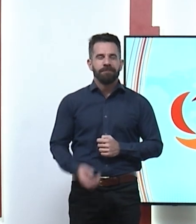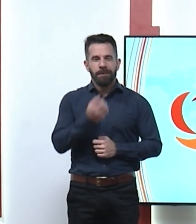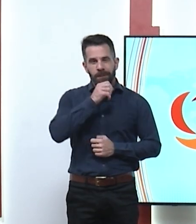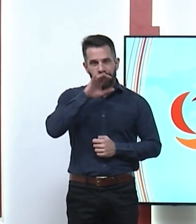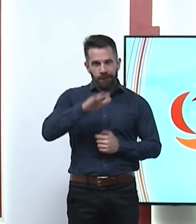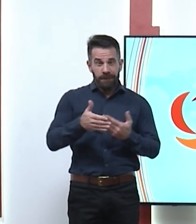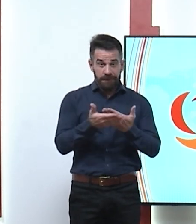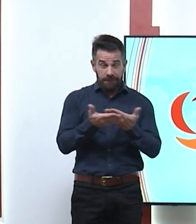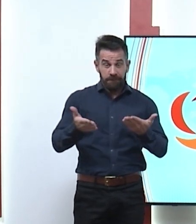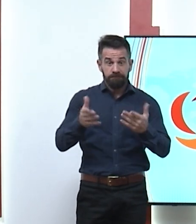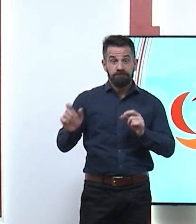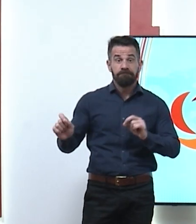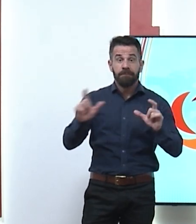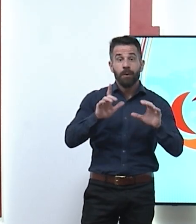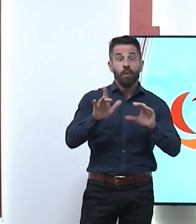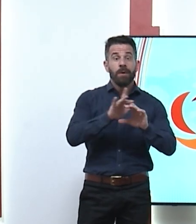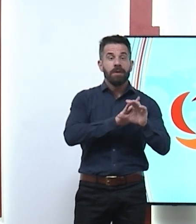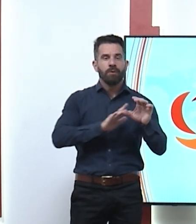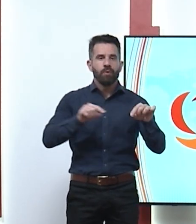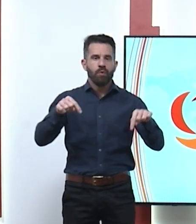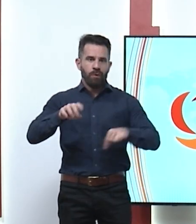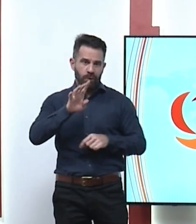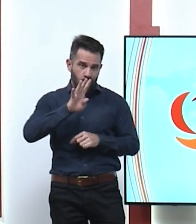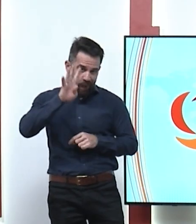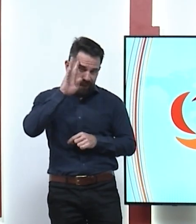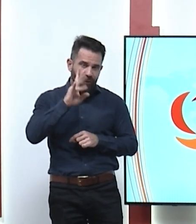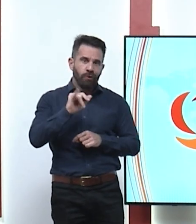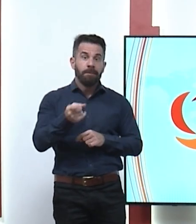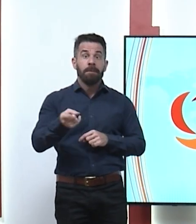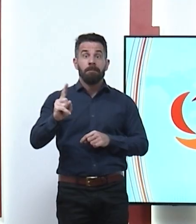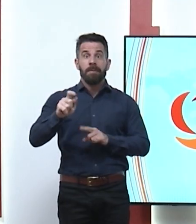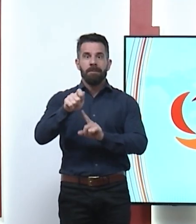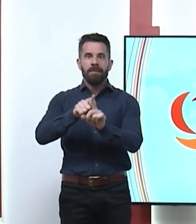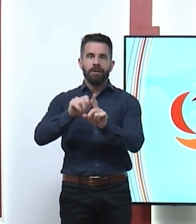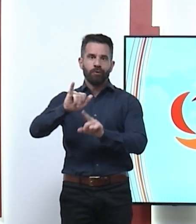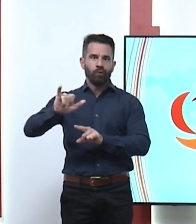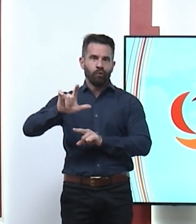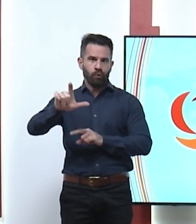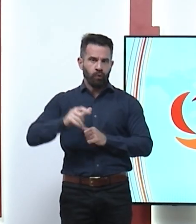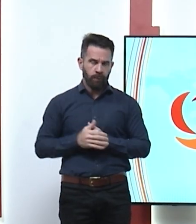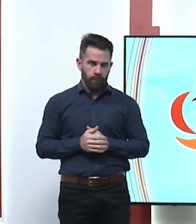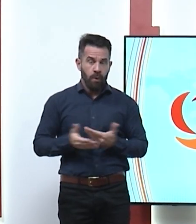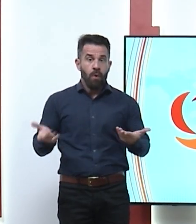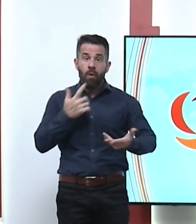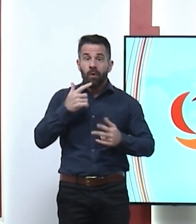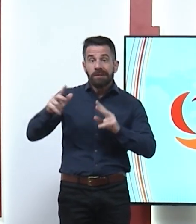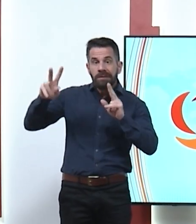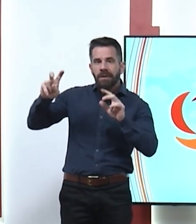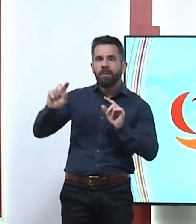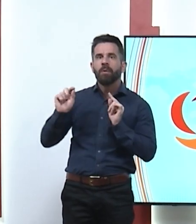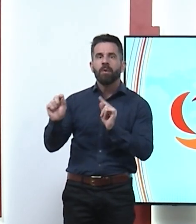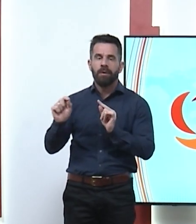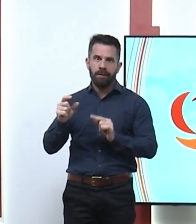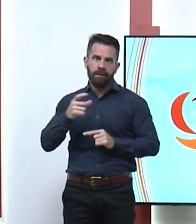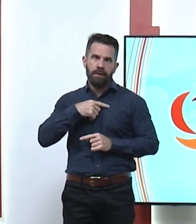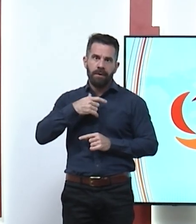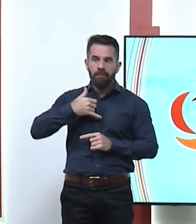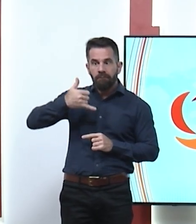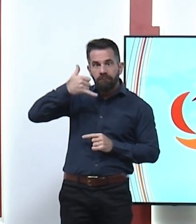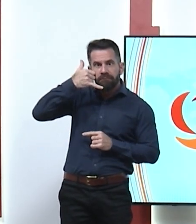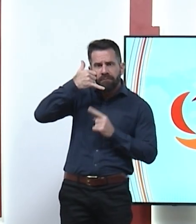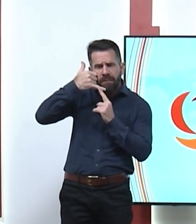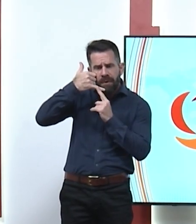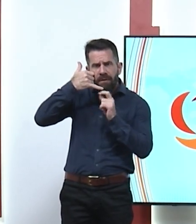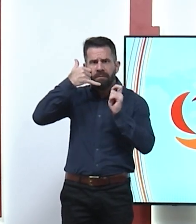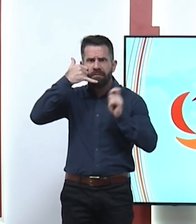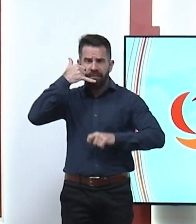Boa tarde! Começa agora o Conexões dessa quarta-feira, dia 1º de julho. Hoje nós vamos falar sobre os perigos do uso dos celulares